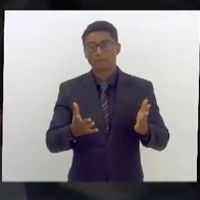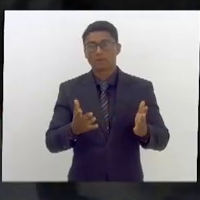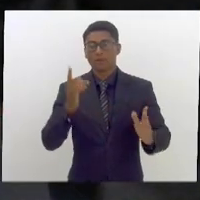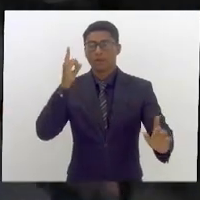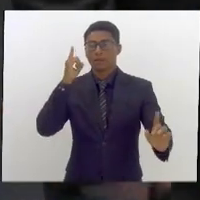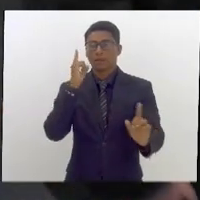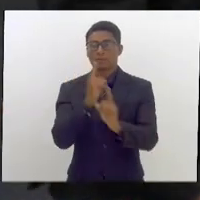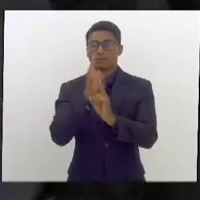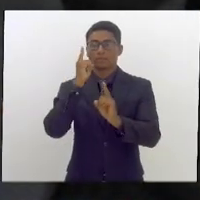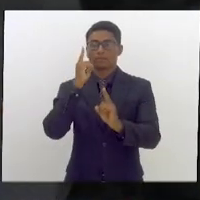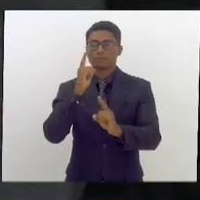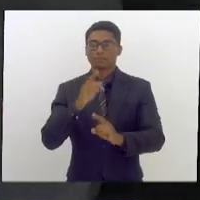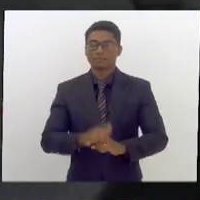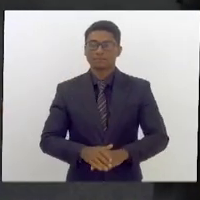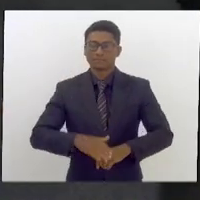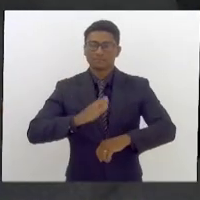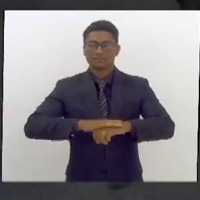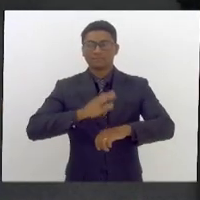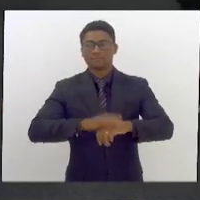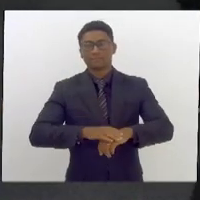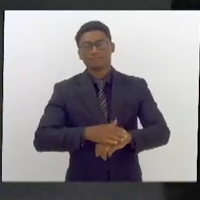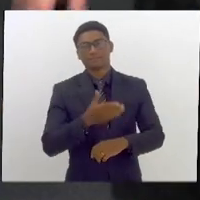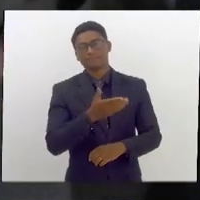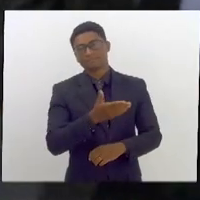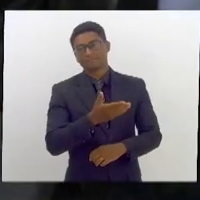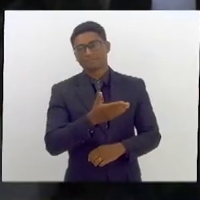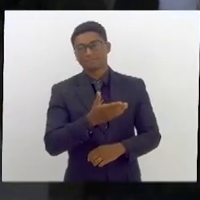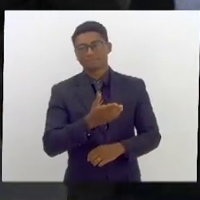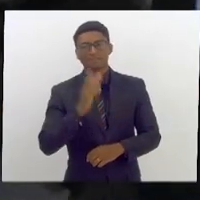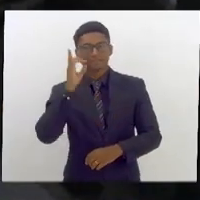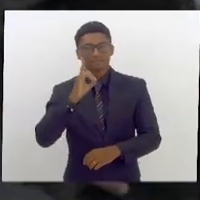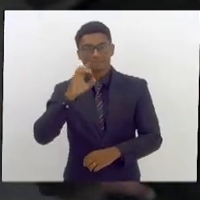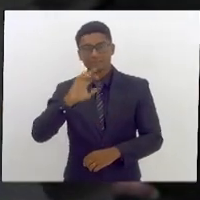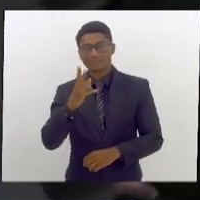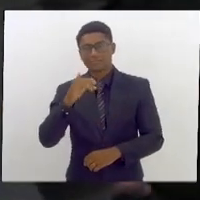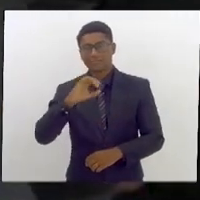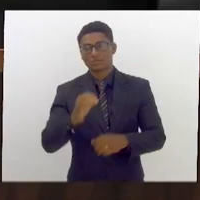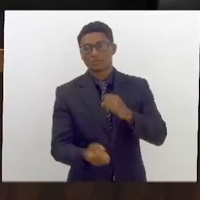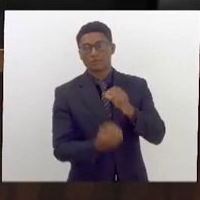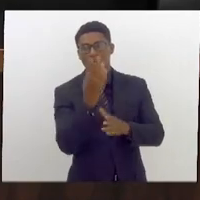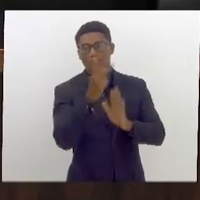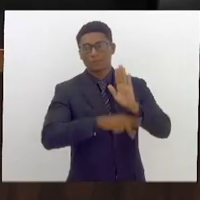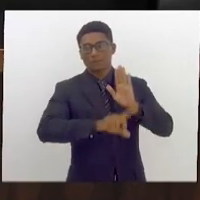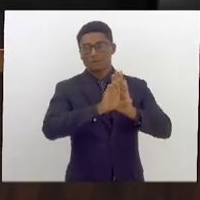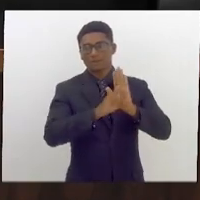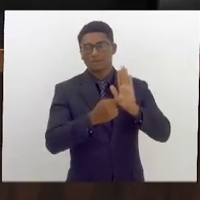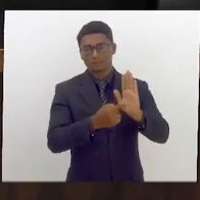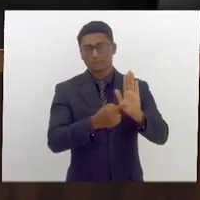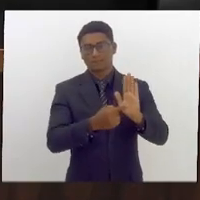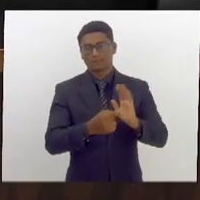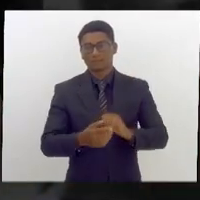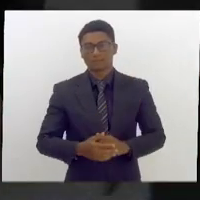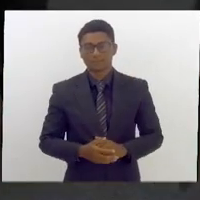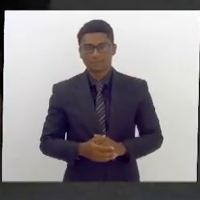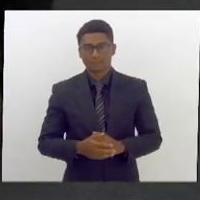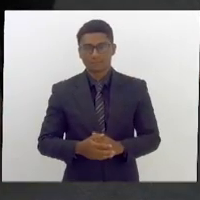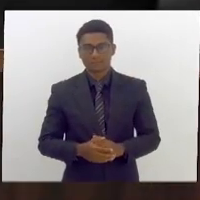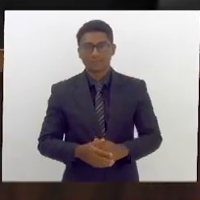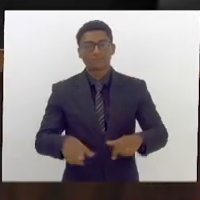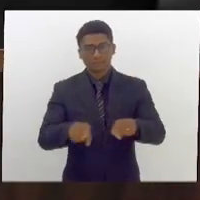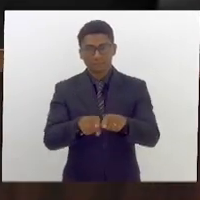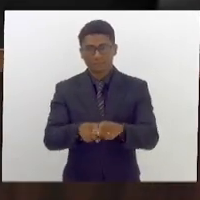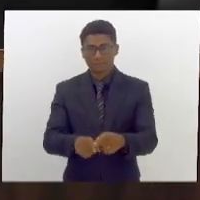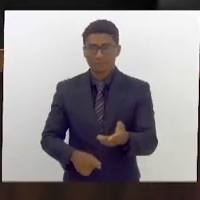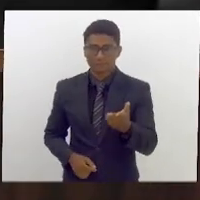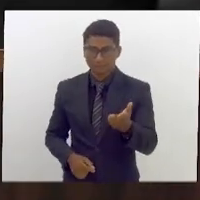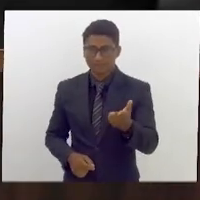é o autor desse projeto. É o deputado Chico Machado. É, deputado Chico Machado. Vossa Excelência também. Vossa Excelência